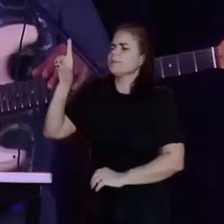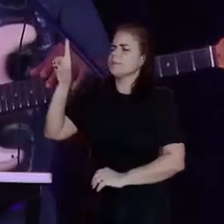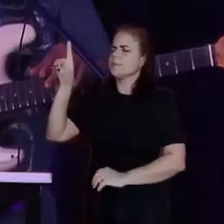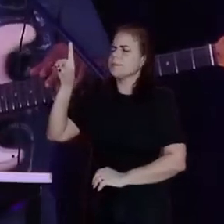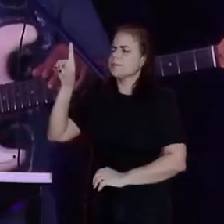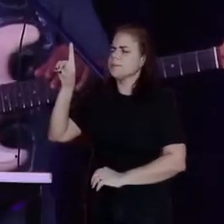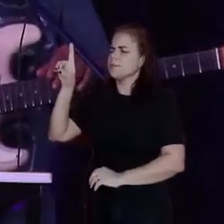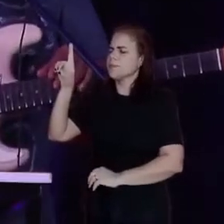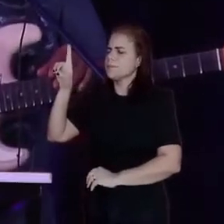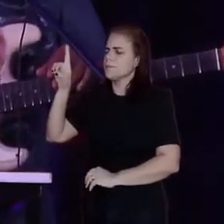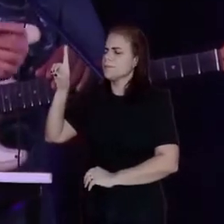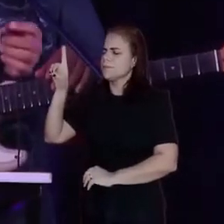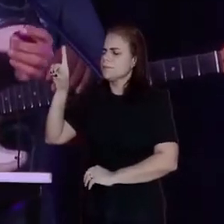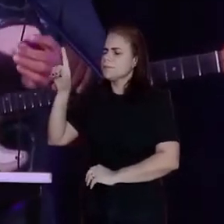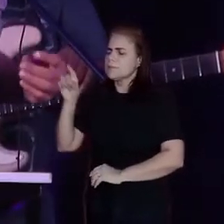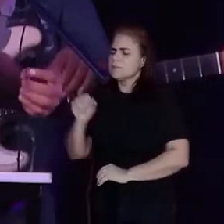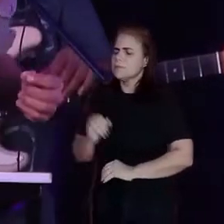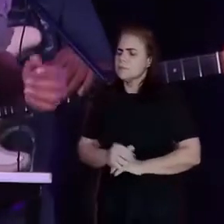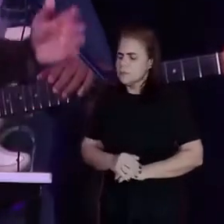Olá